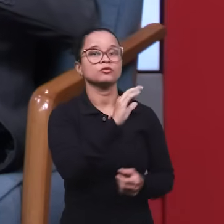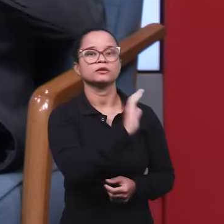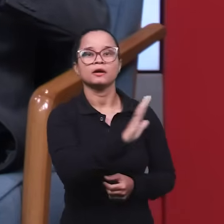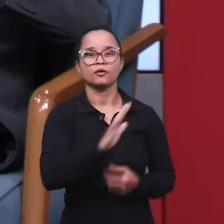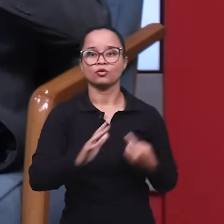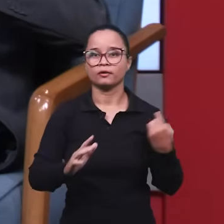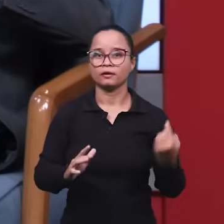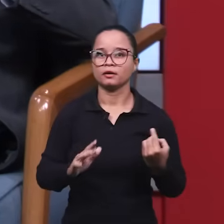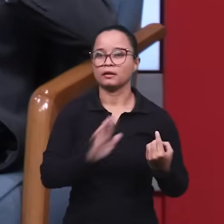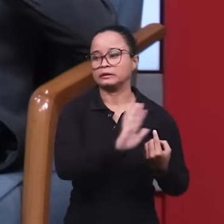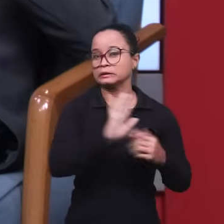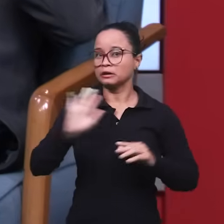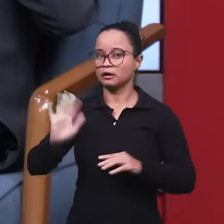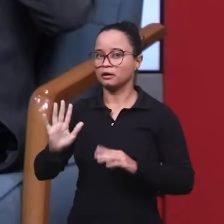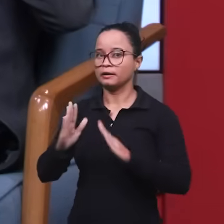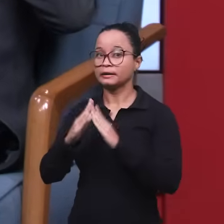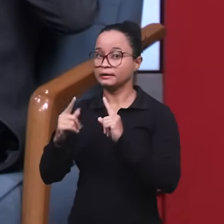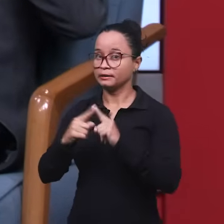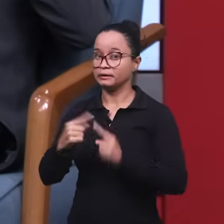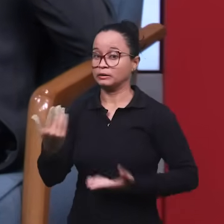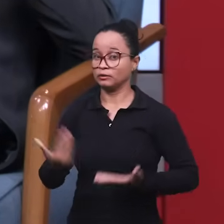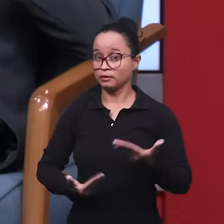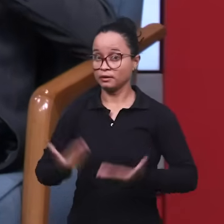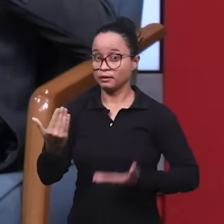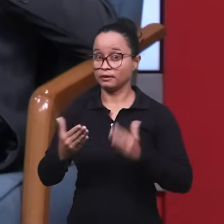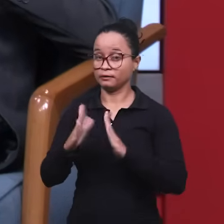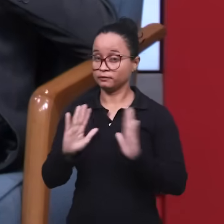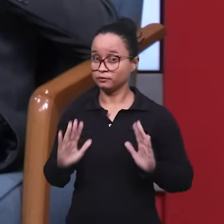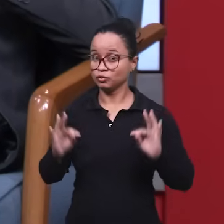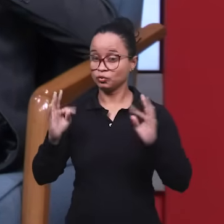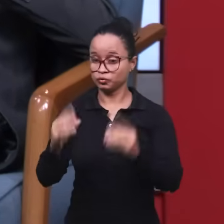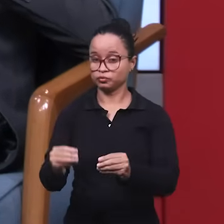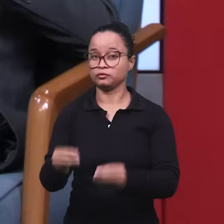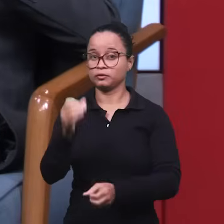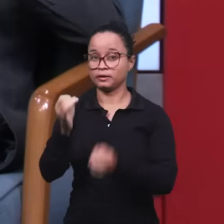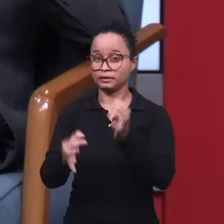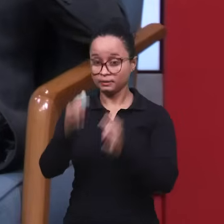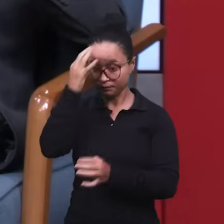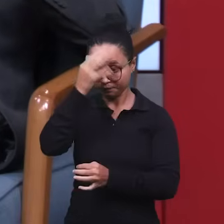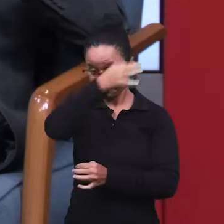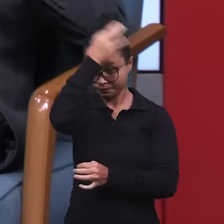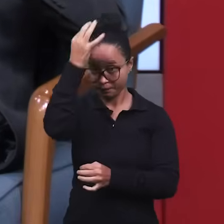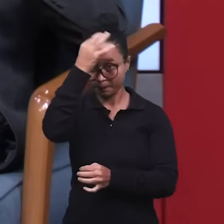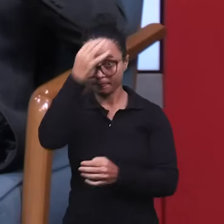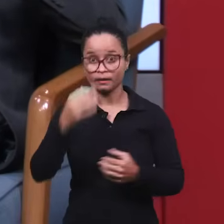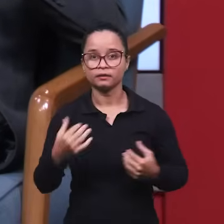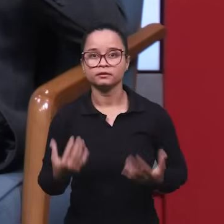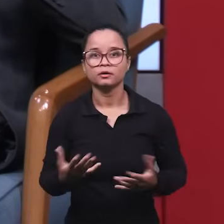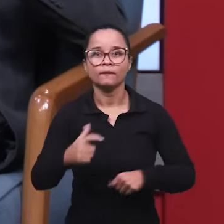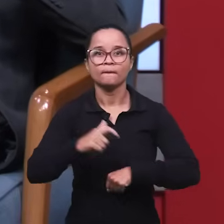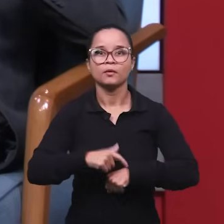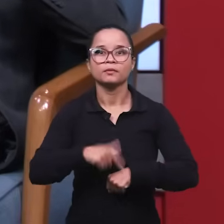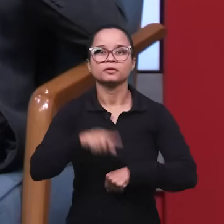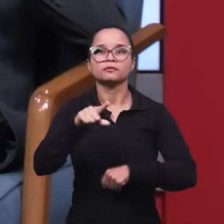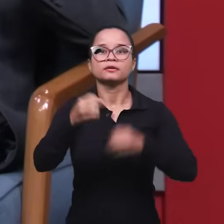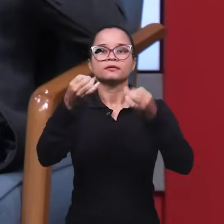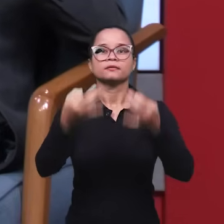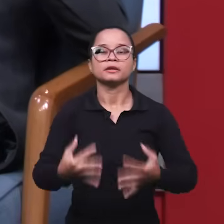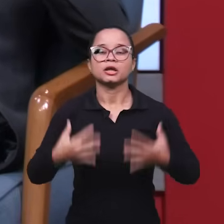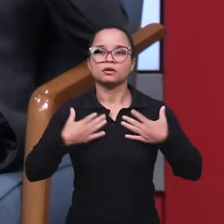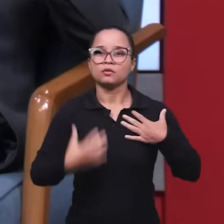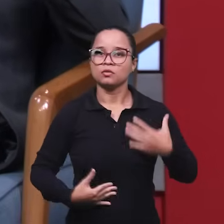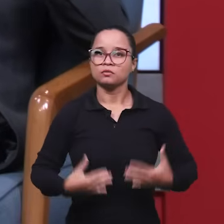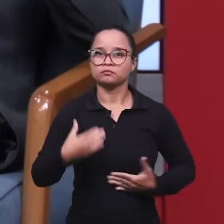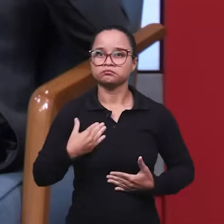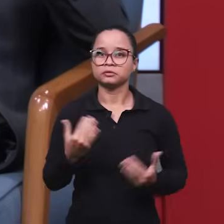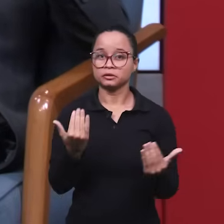não um membro individualmente, mas toda a igreja. Muito bem. Então, quando você fala de